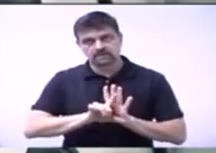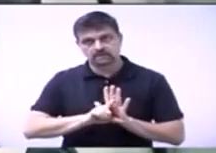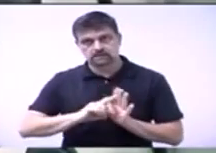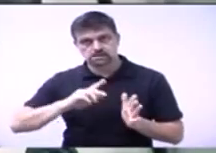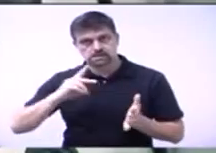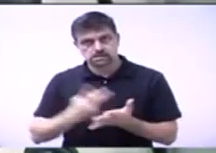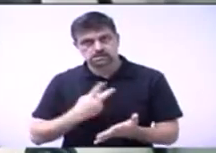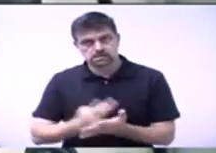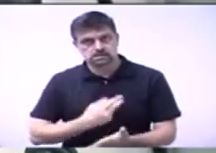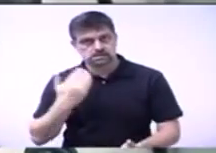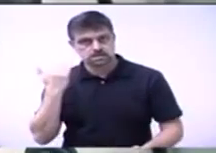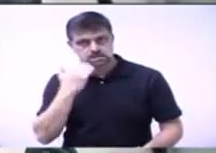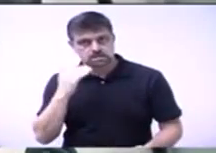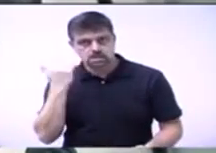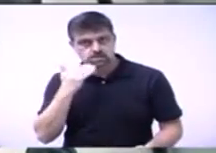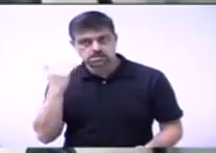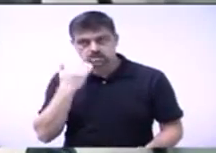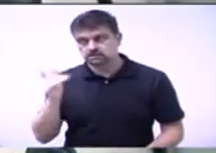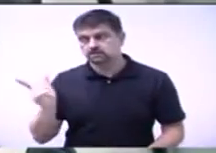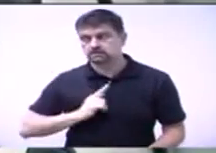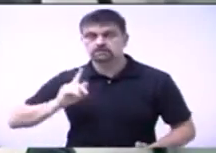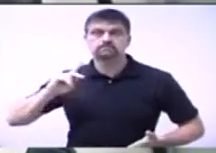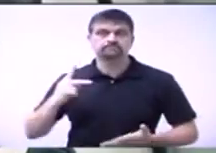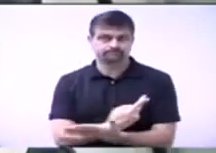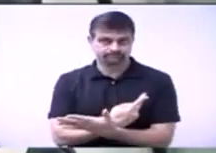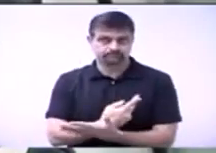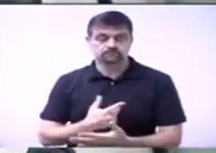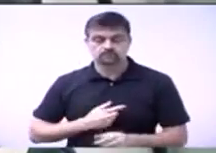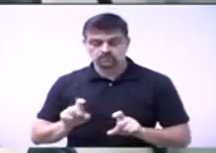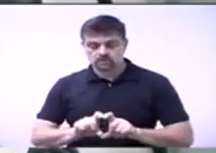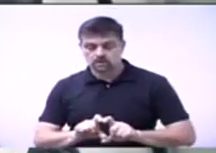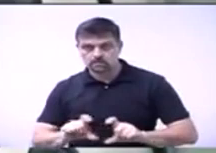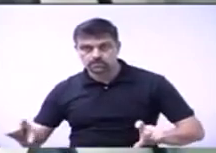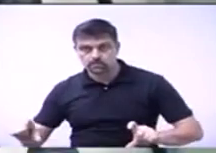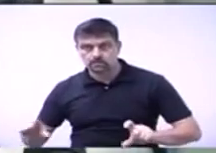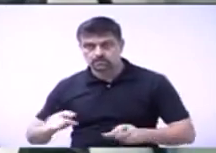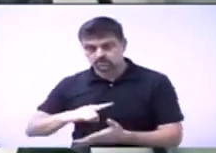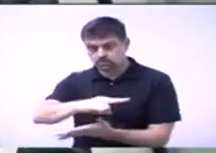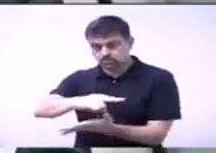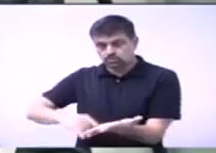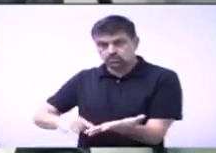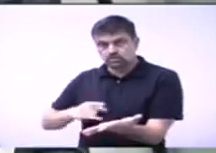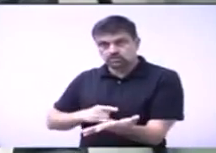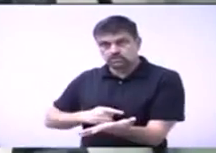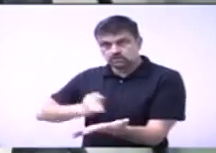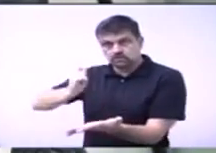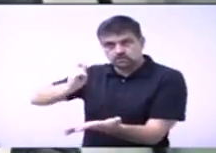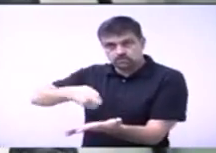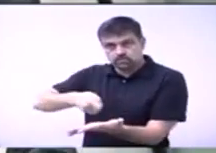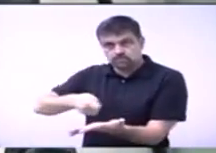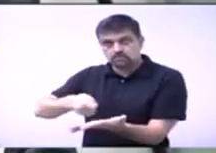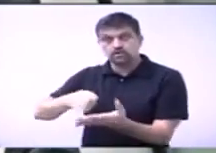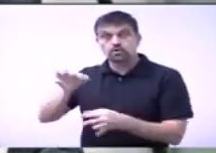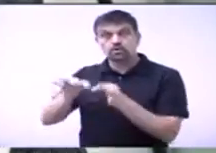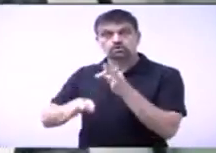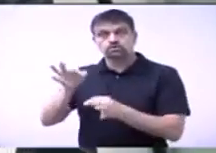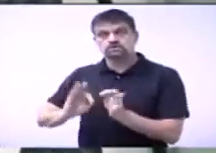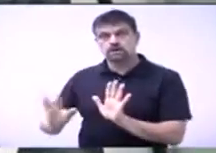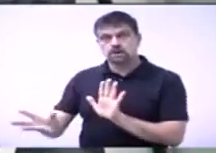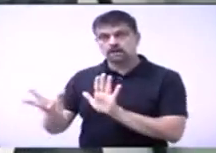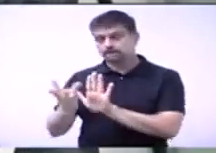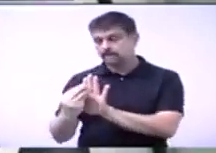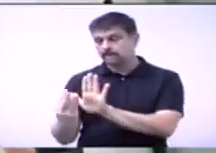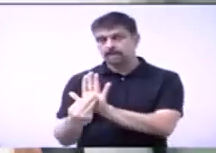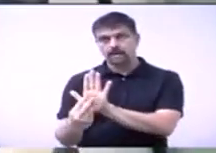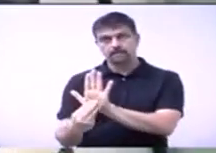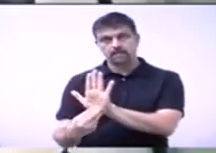fala lá pelas tantas, no finalzinho, o seguinte, e ele fala muito parecido que assim, e que fique claro,